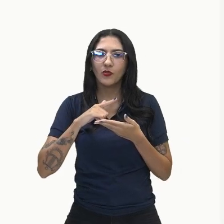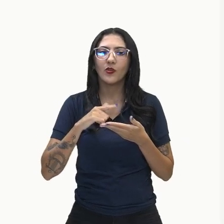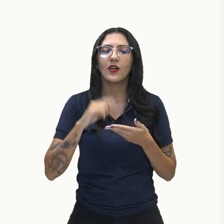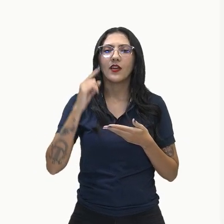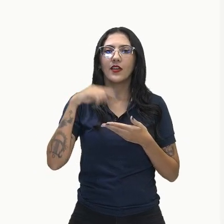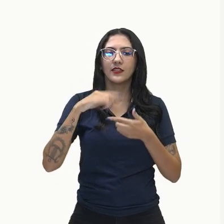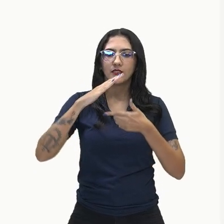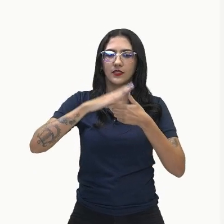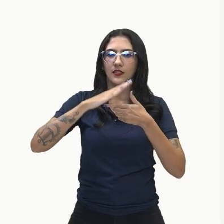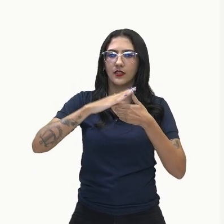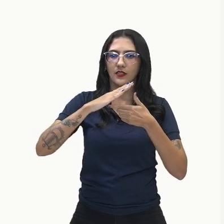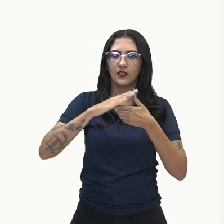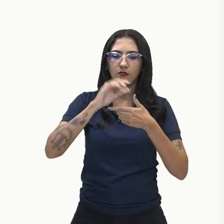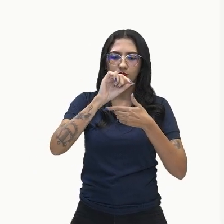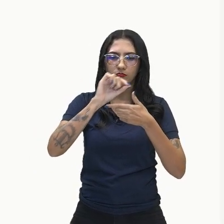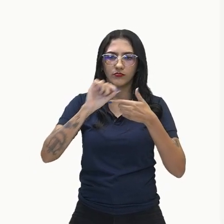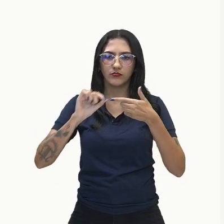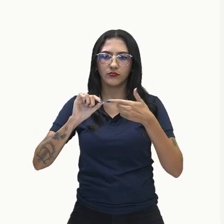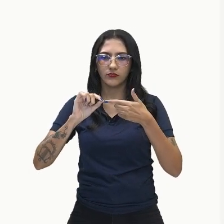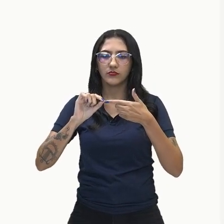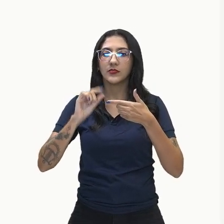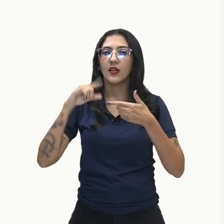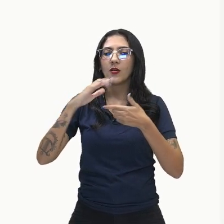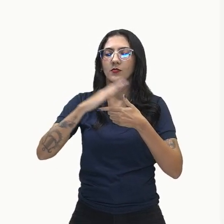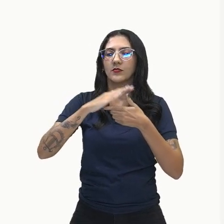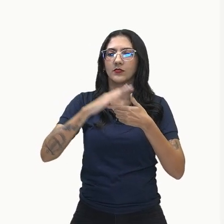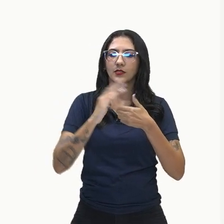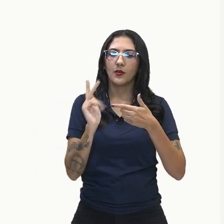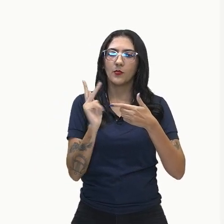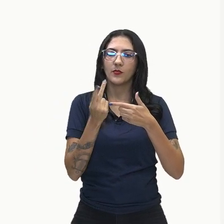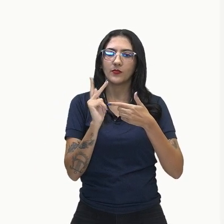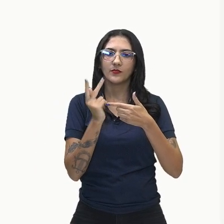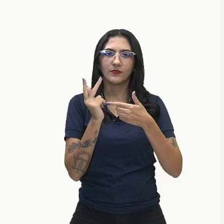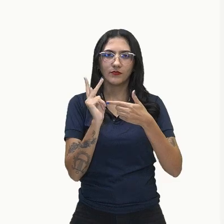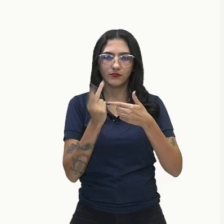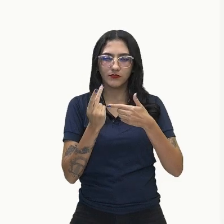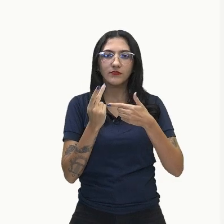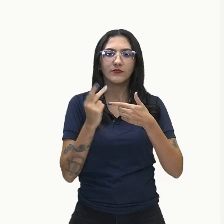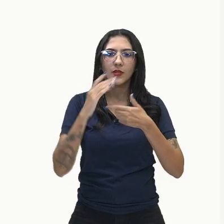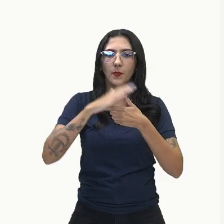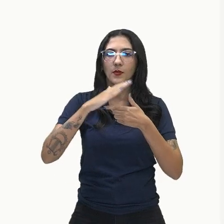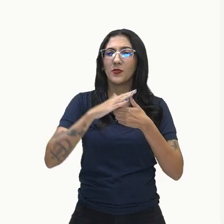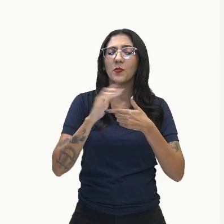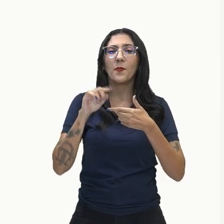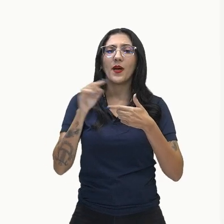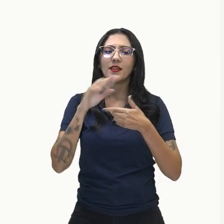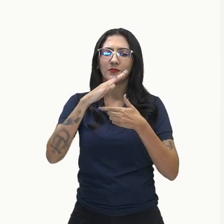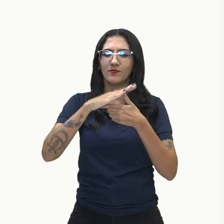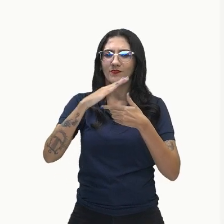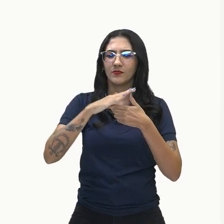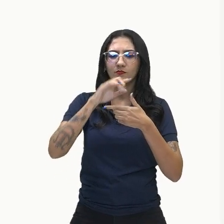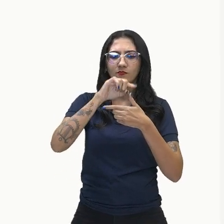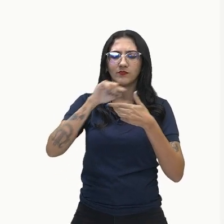medida aqui é exatamente a hipotenusa e nós não sabemos o valor dela, vamos chamar de